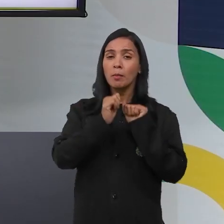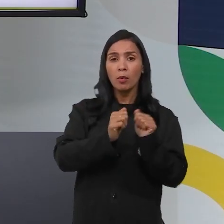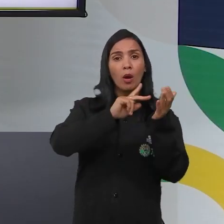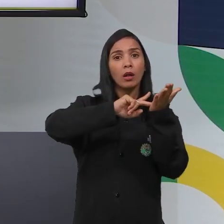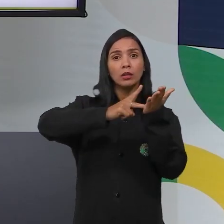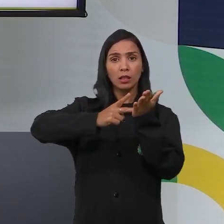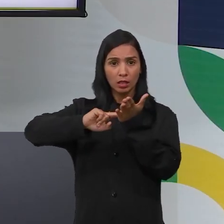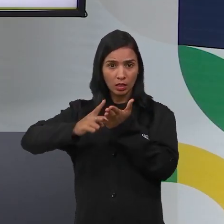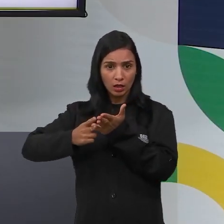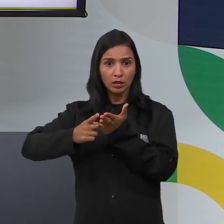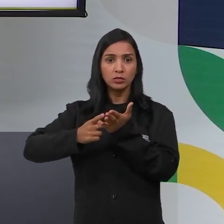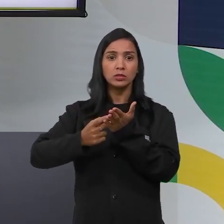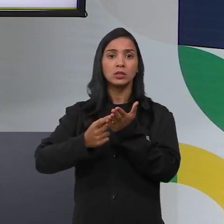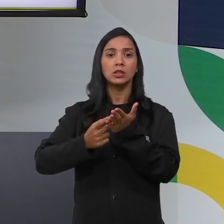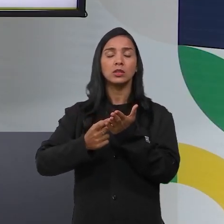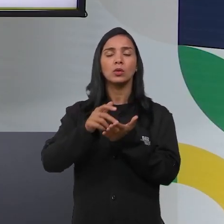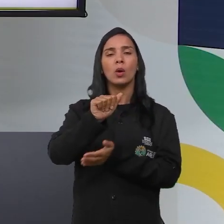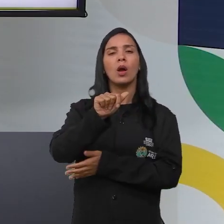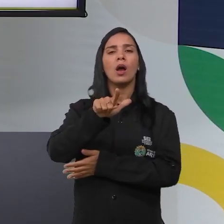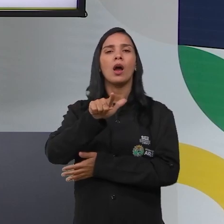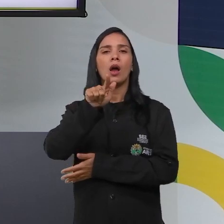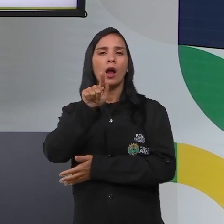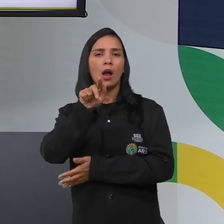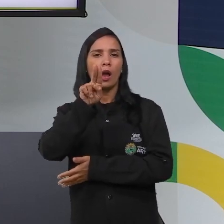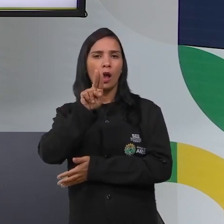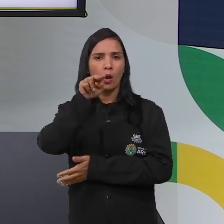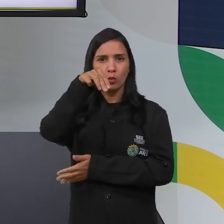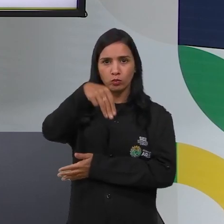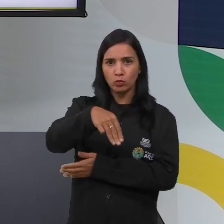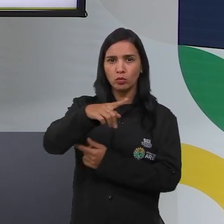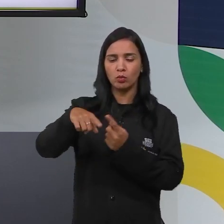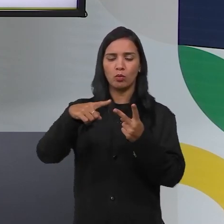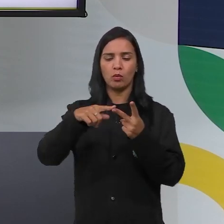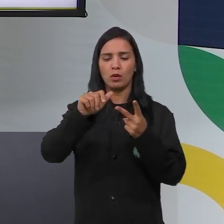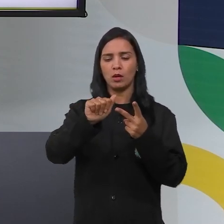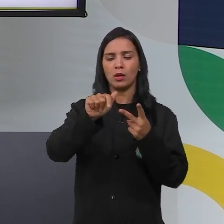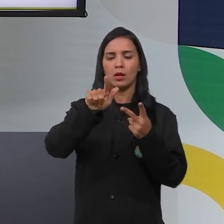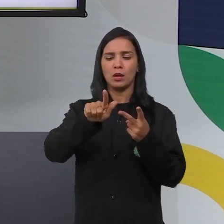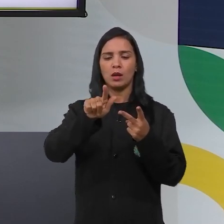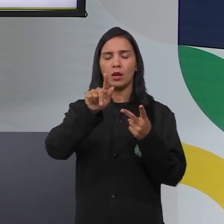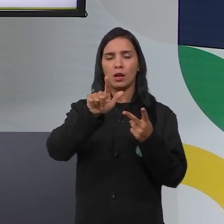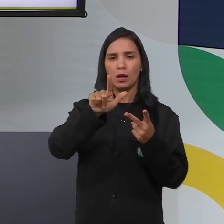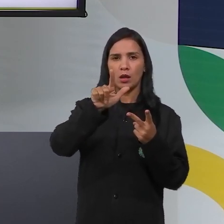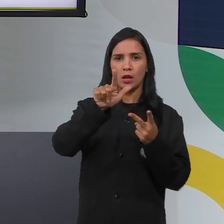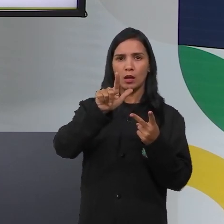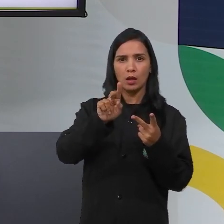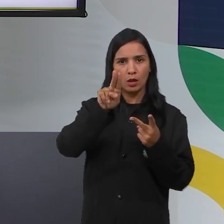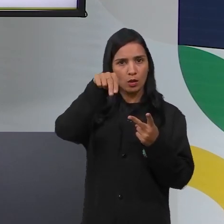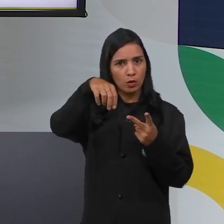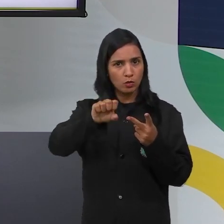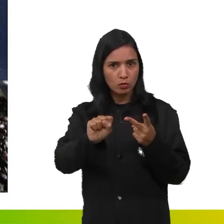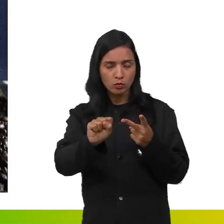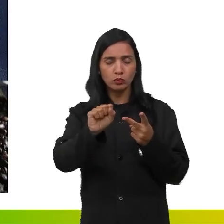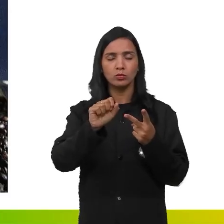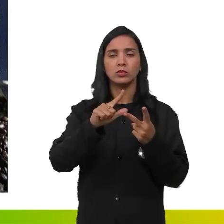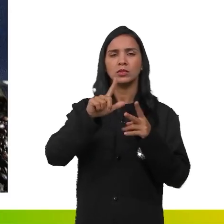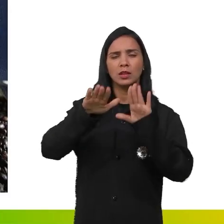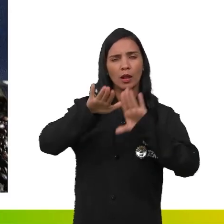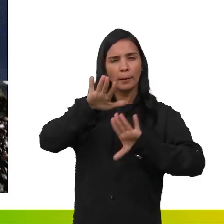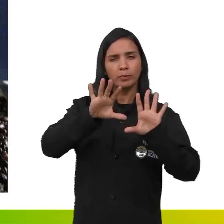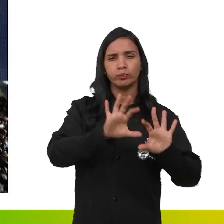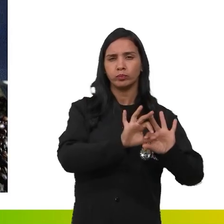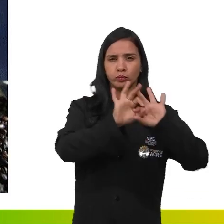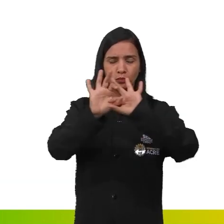traduzida como algum, ou então alguns, né? Enfim, vai depender aí do contexto. Continuando,